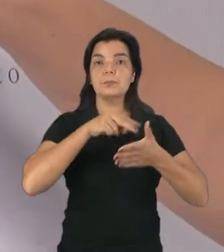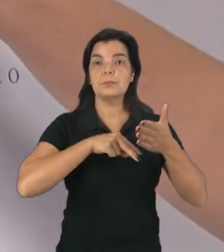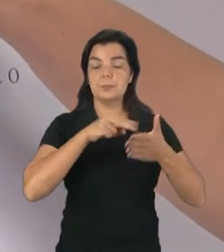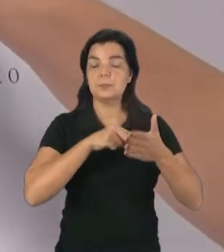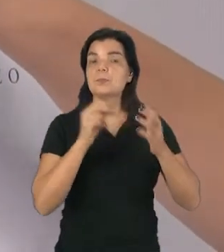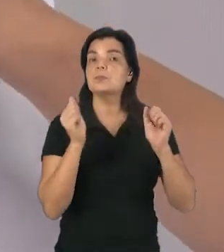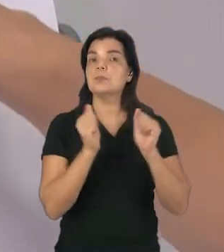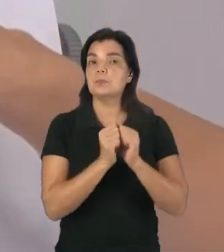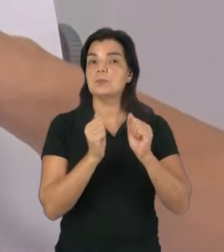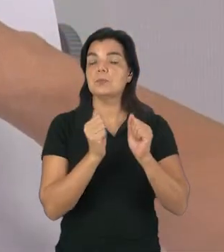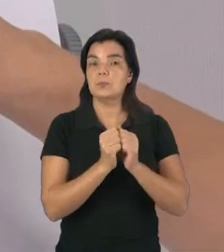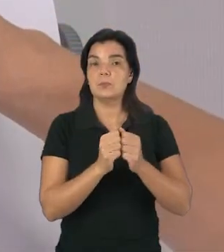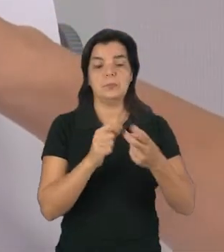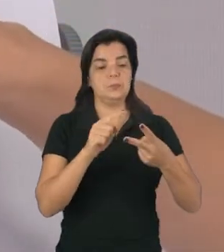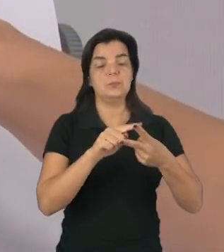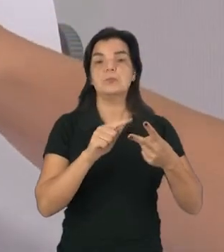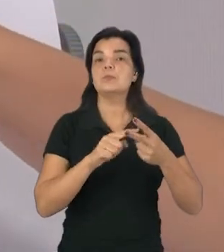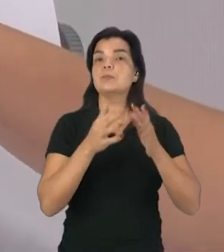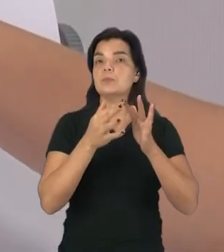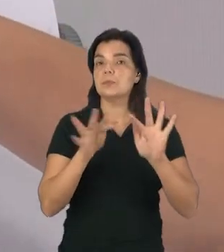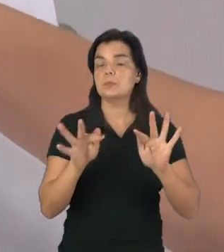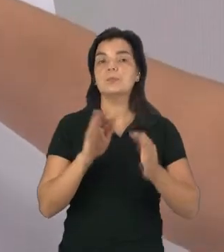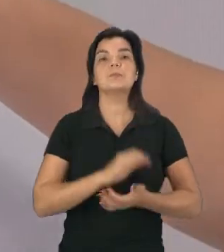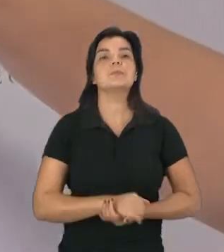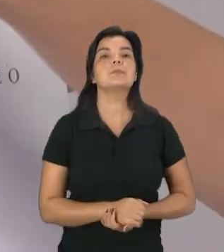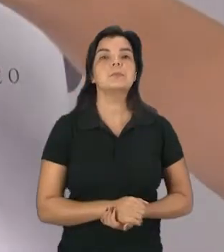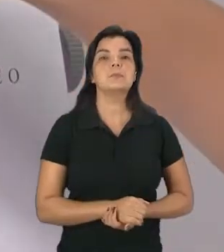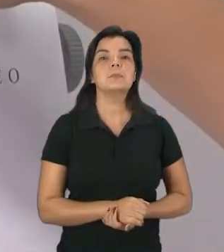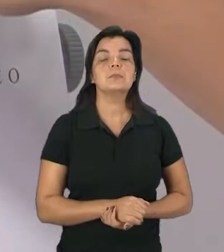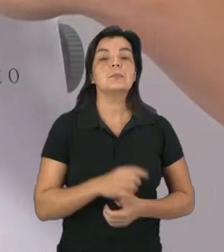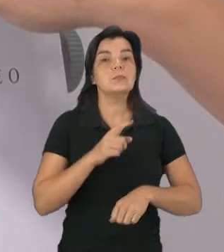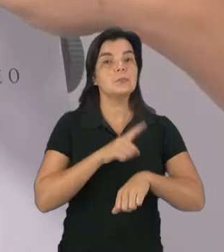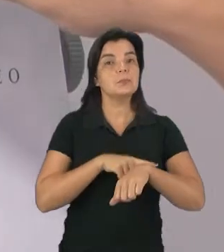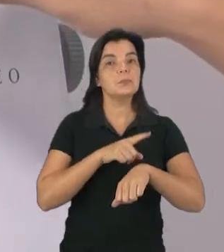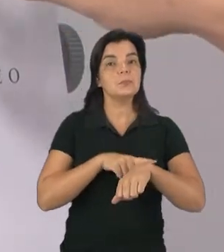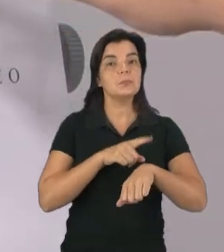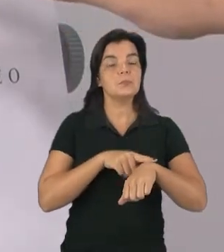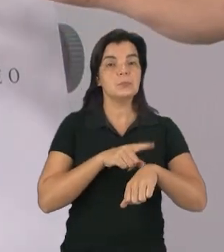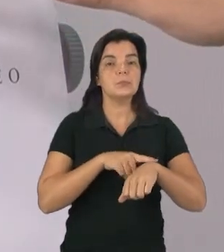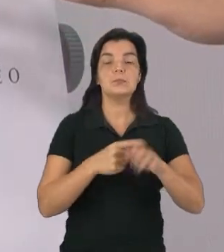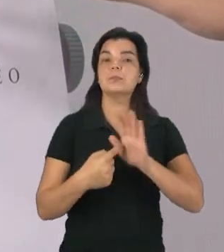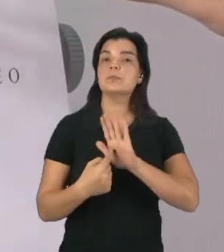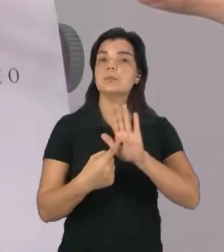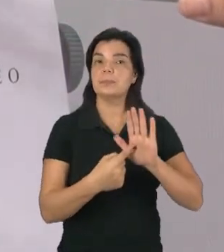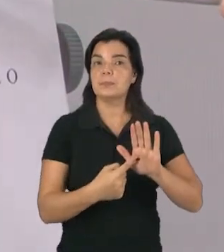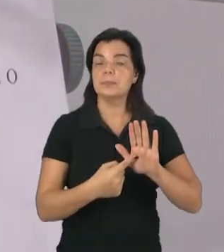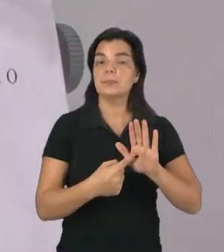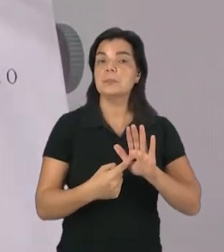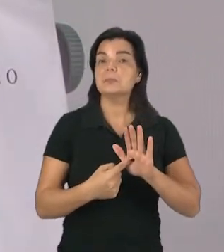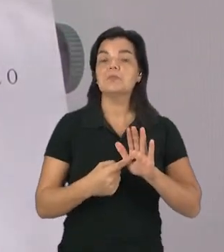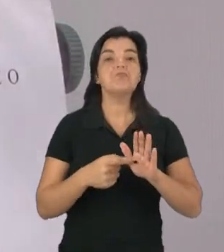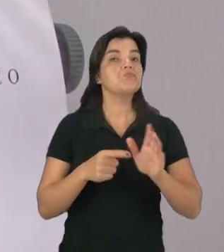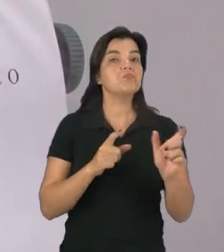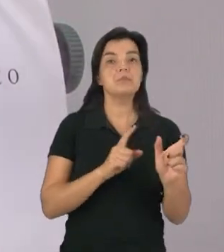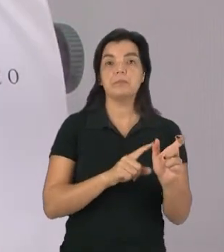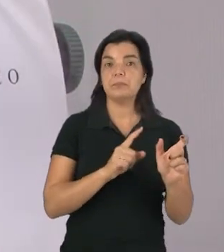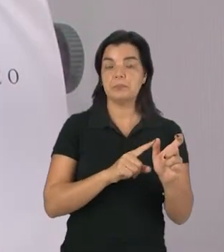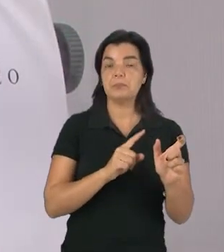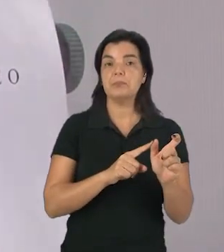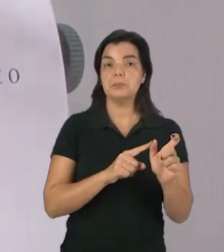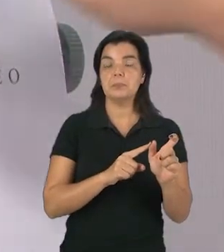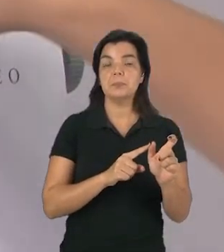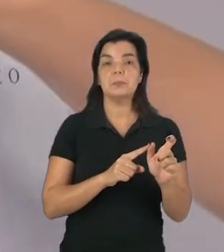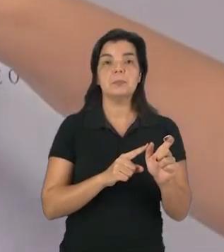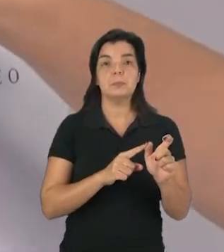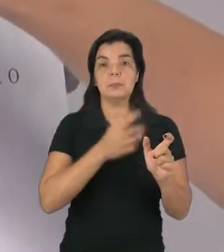comigo essas duas frases, olha só. Chegou a hora da apresentação e nenhuma parte